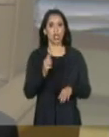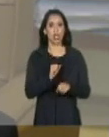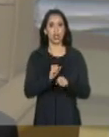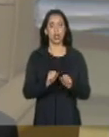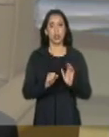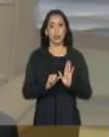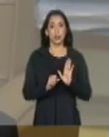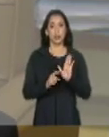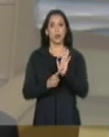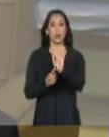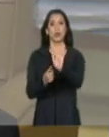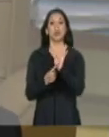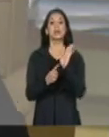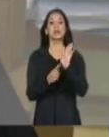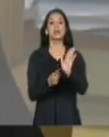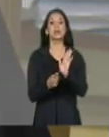direito.